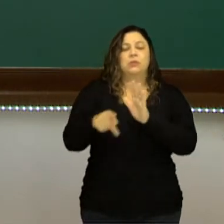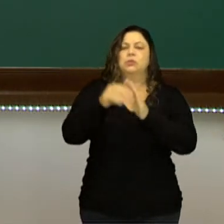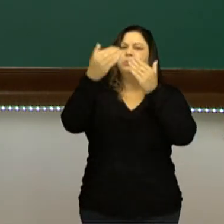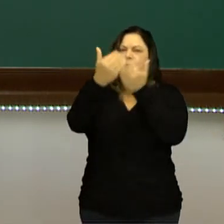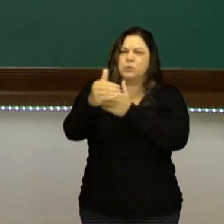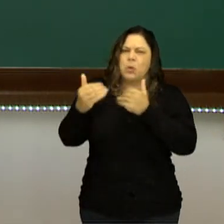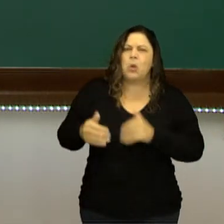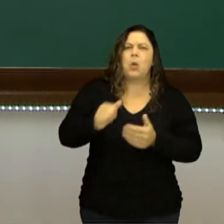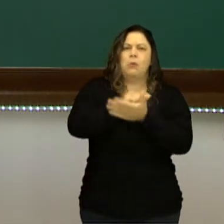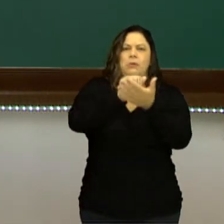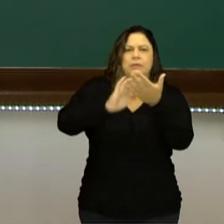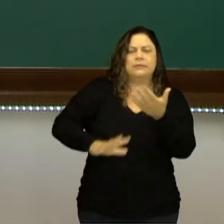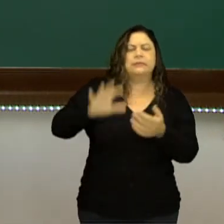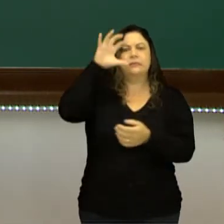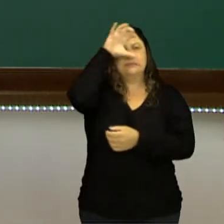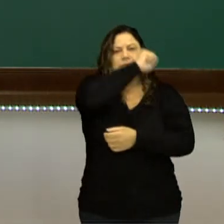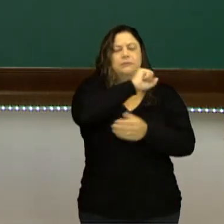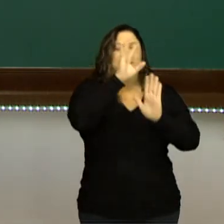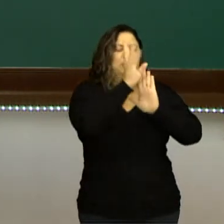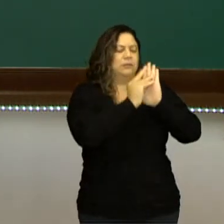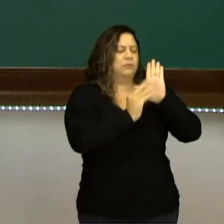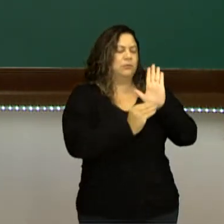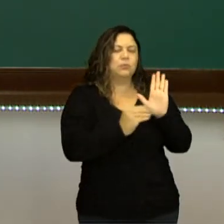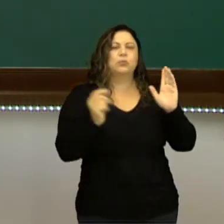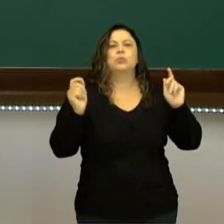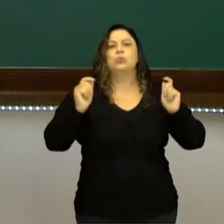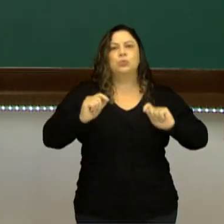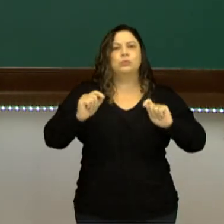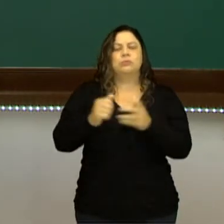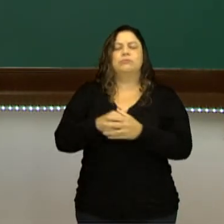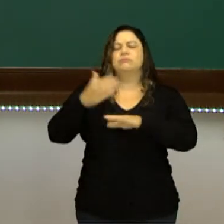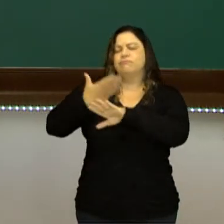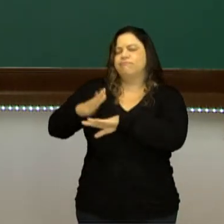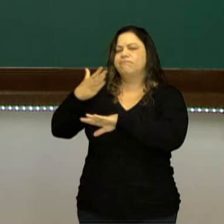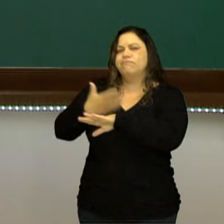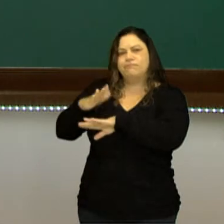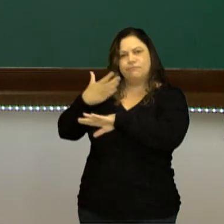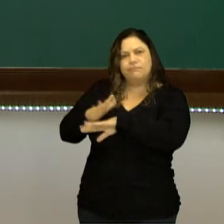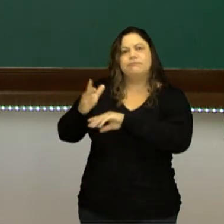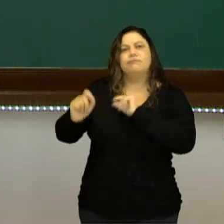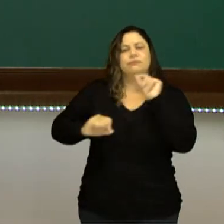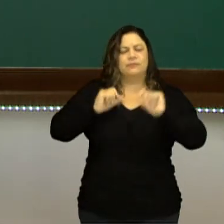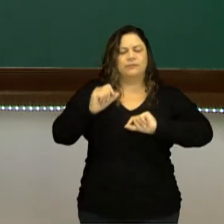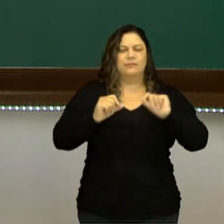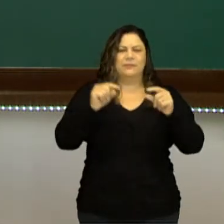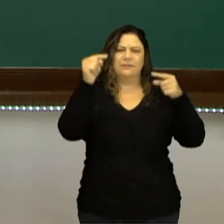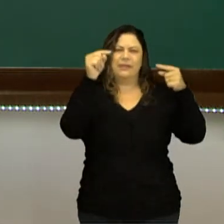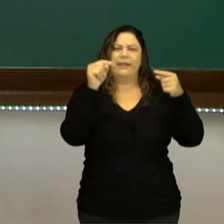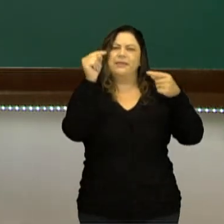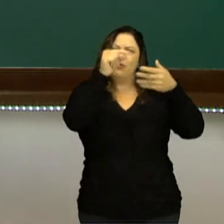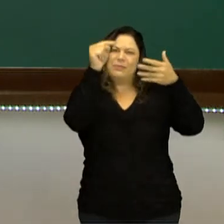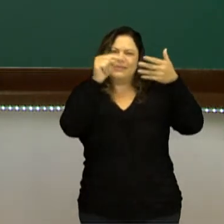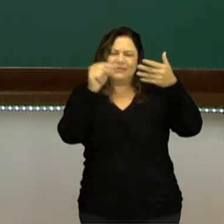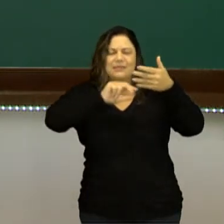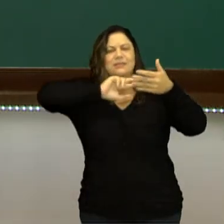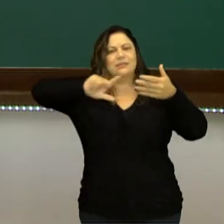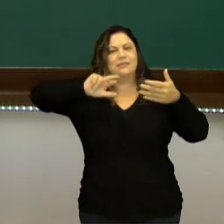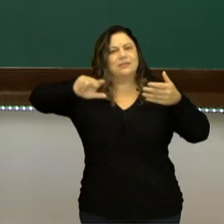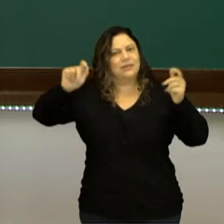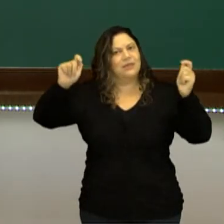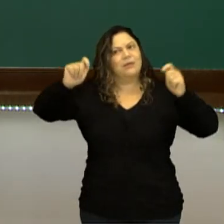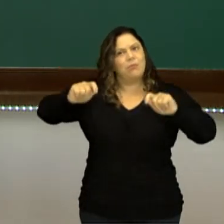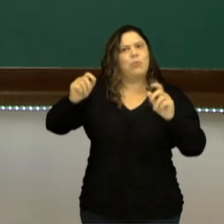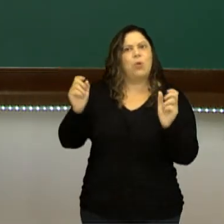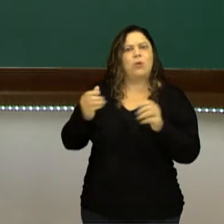Então, eu aprendo ali o conteúdo e o que, que eu vou fazer? Vou exercitar. A gente tem uma série de bancos de questões aí que a gente